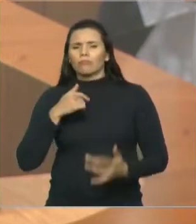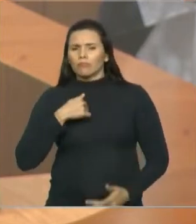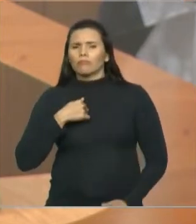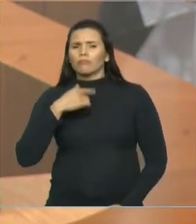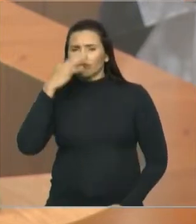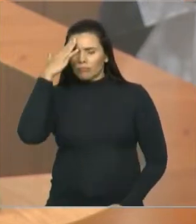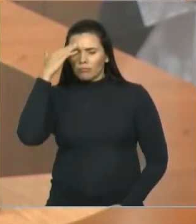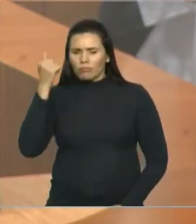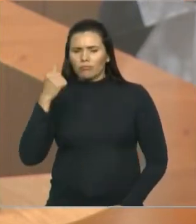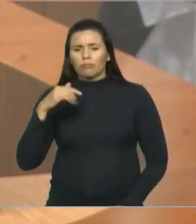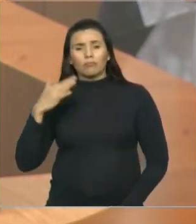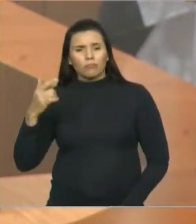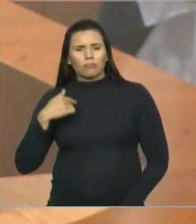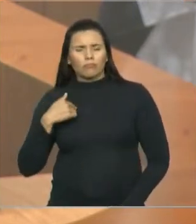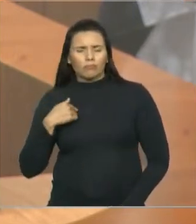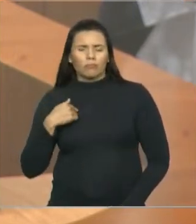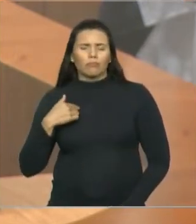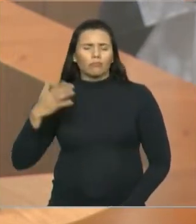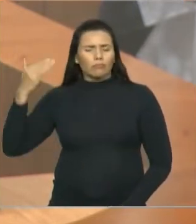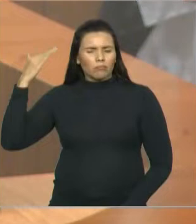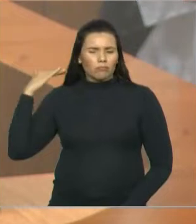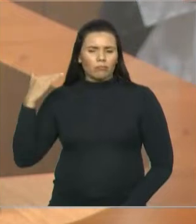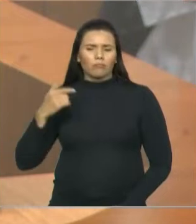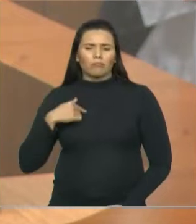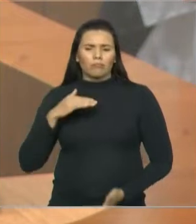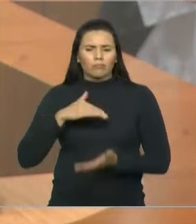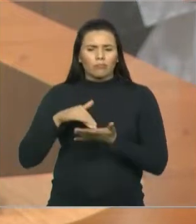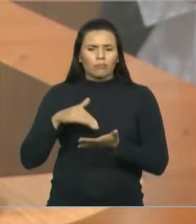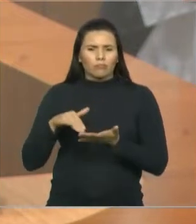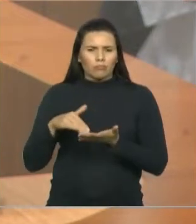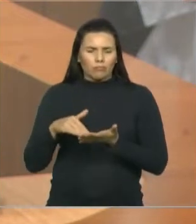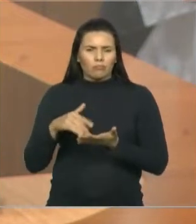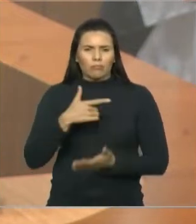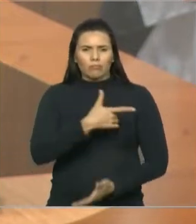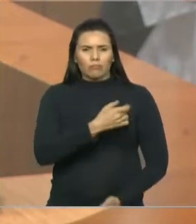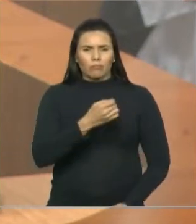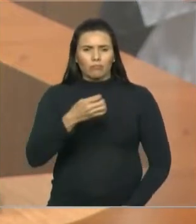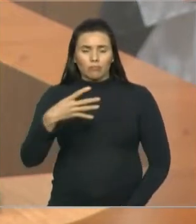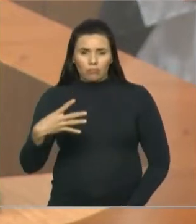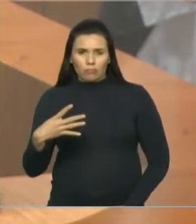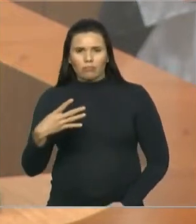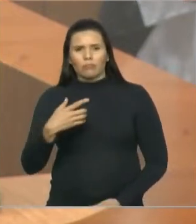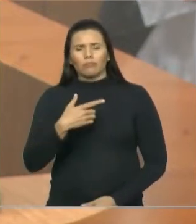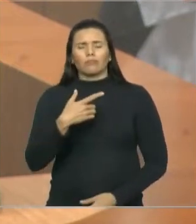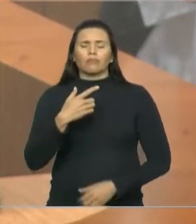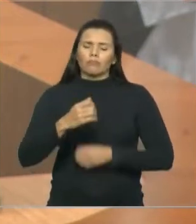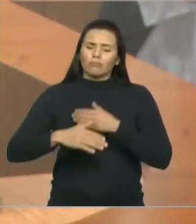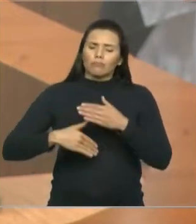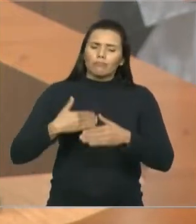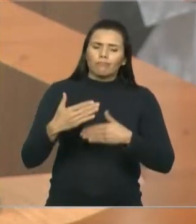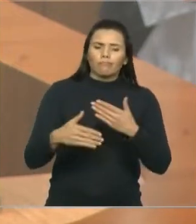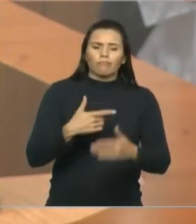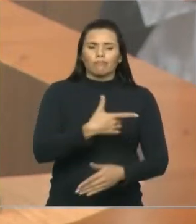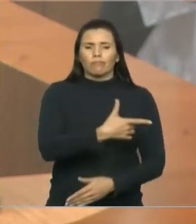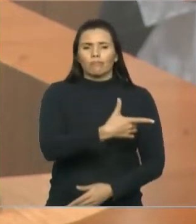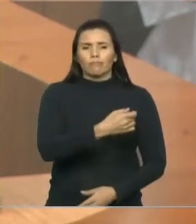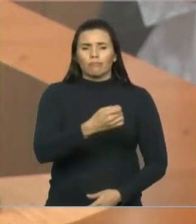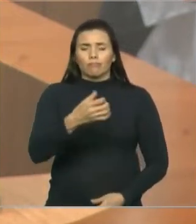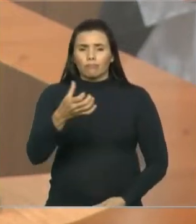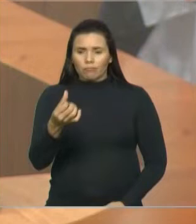de saúde de 2004 a 2006, para habilitar o Estado, Braulio, nós deixamos